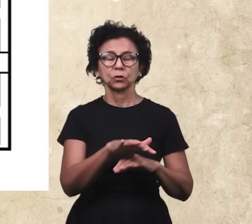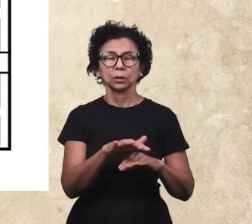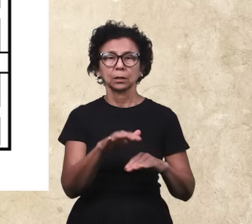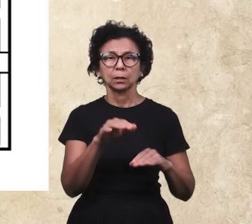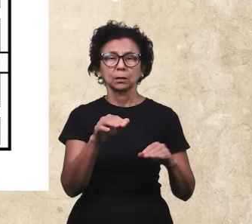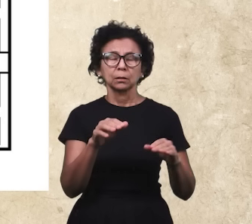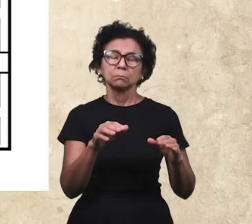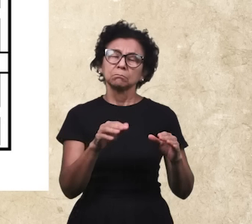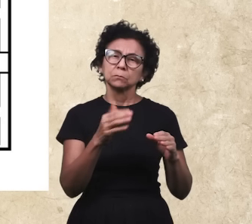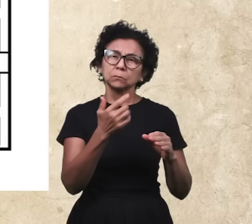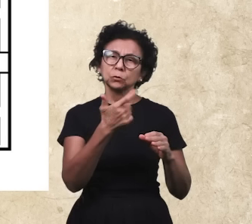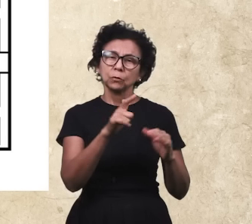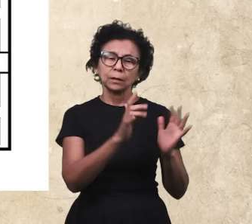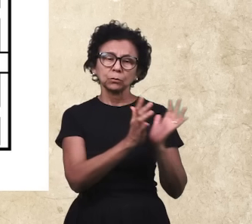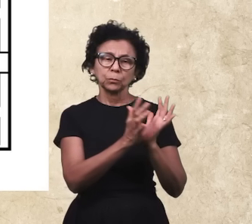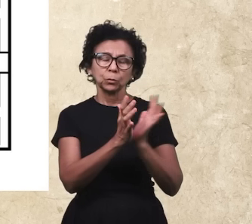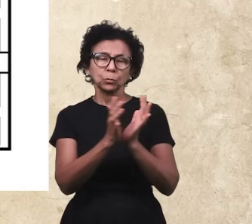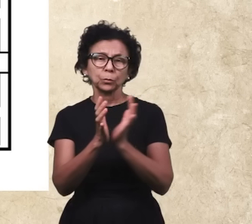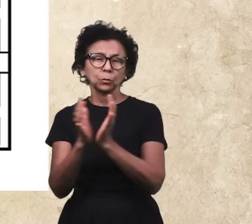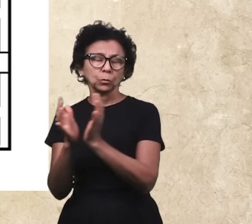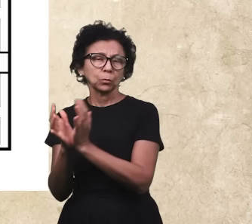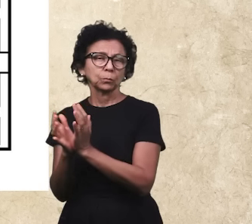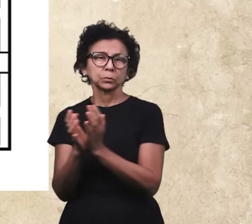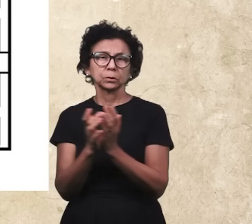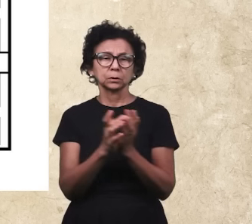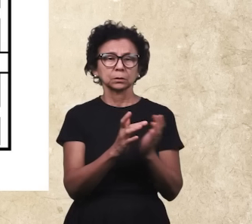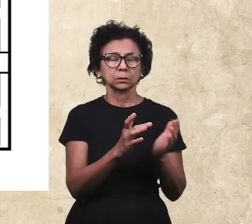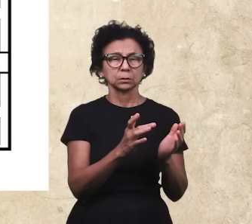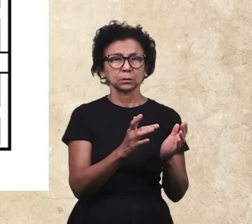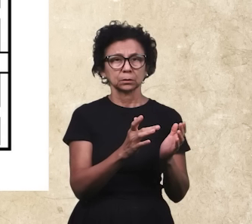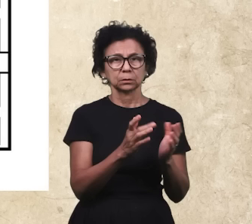o átrio das mulheres, o átrio